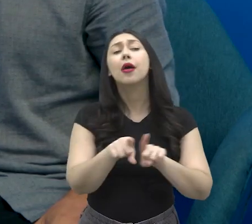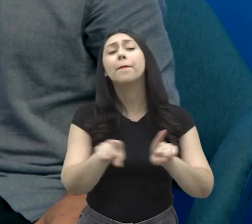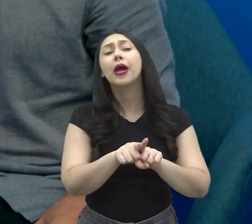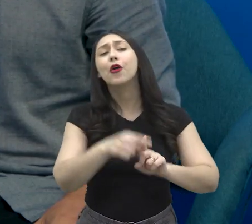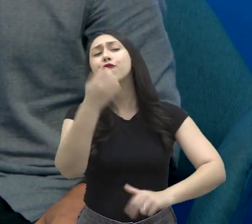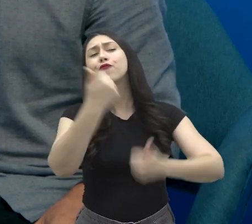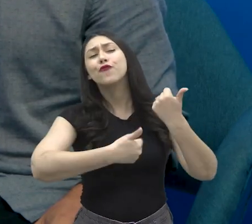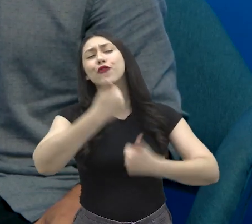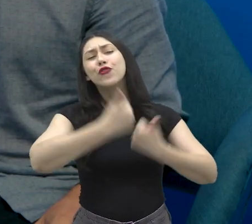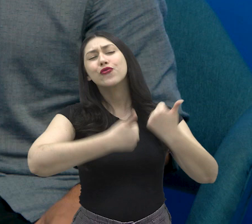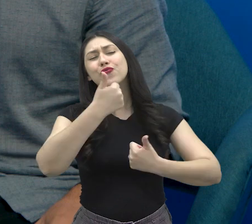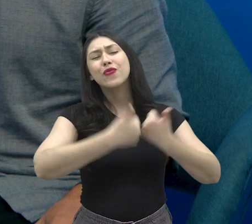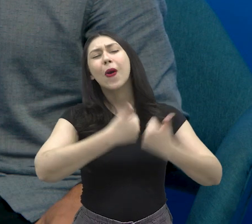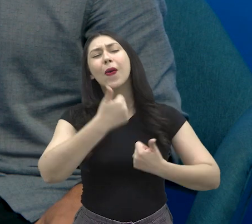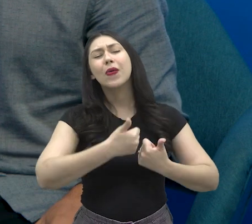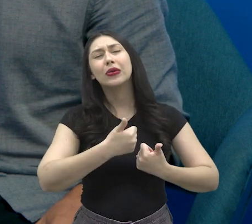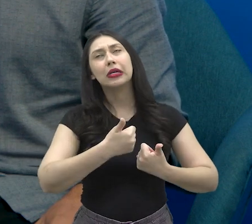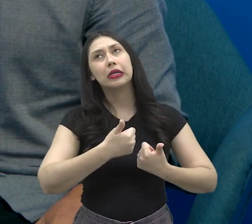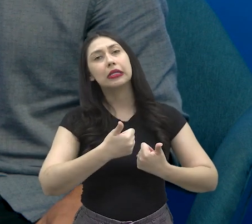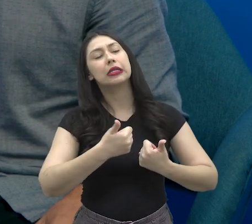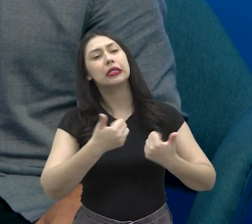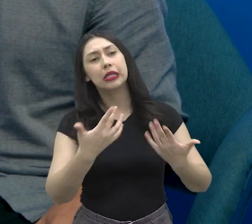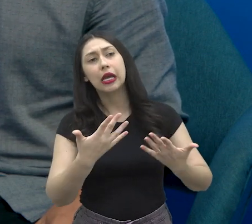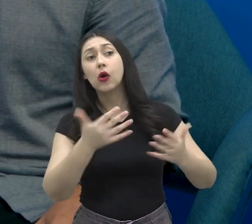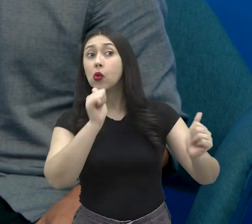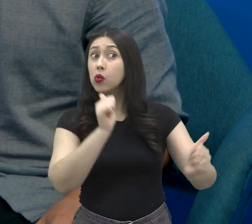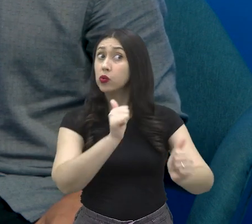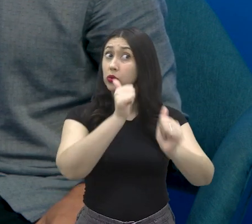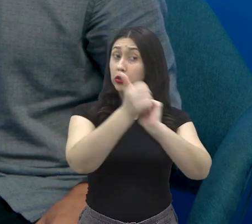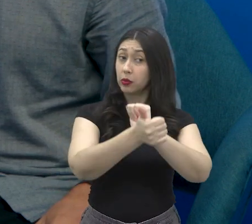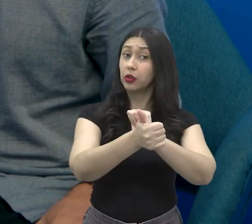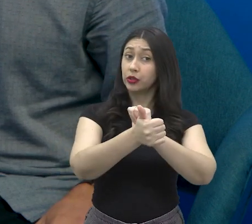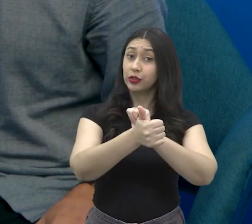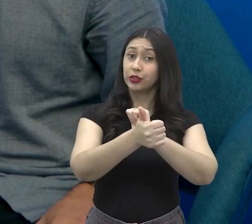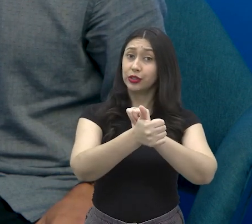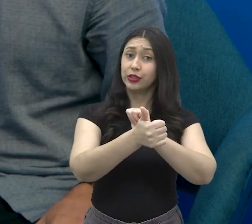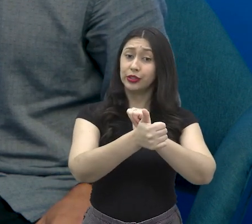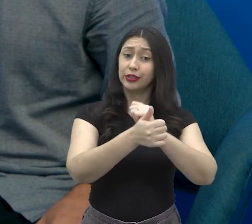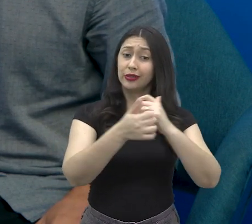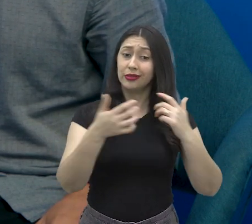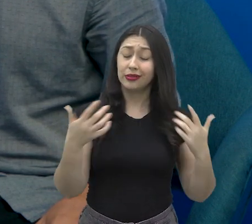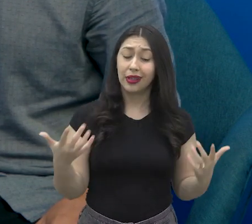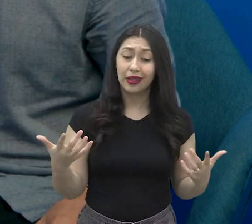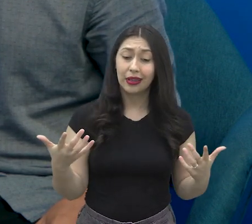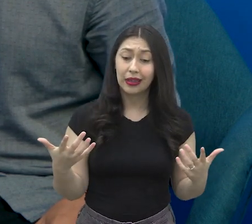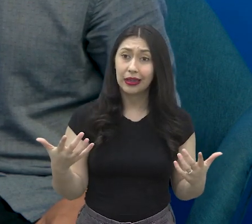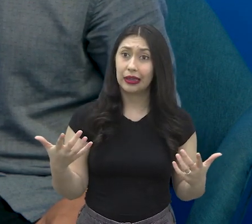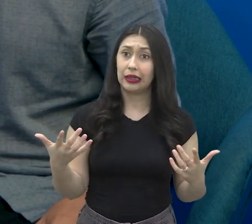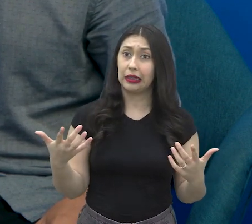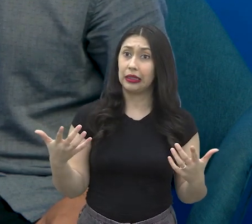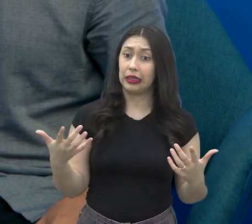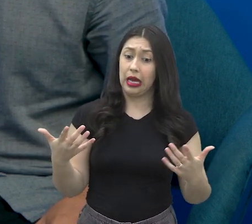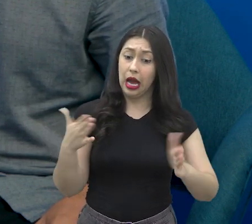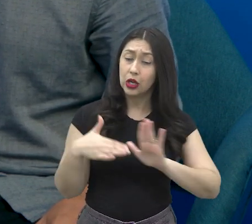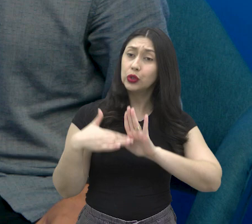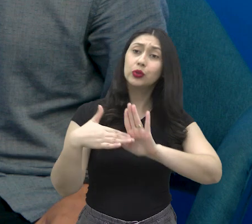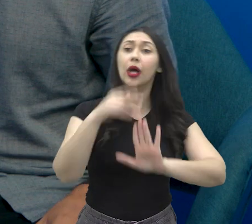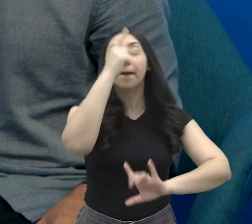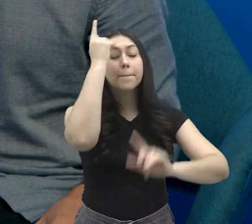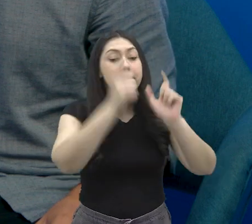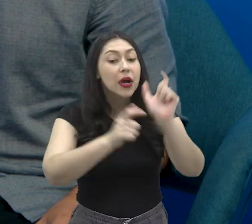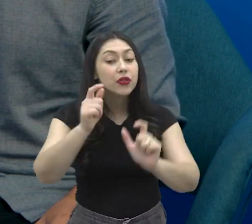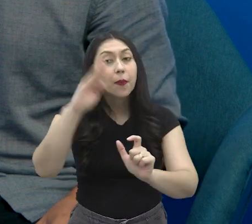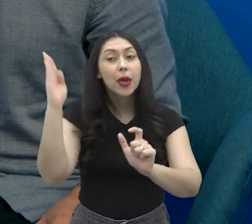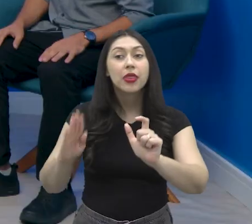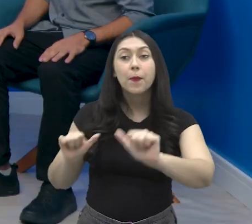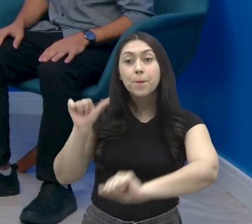que não, né, o futebol, se a gente for pensar, que é um esporte que tradicionalmente, culturalmente no Brasil, muda a realidade de